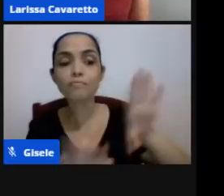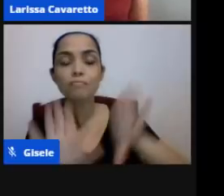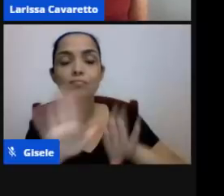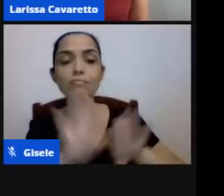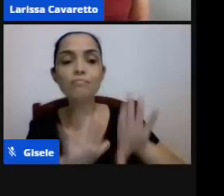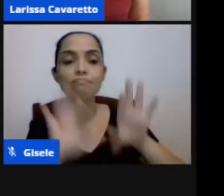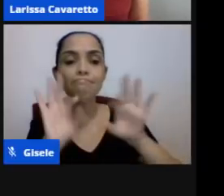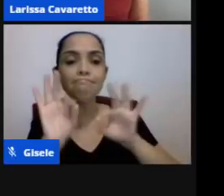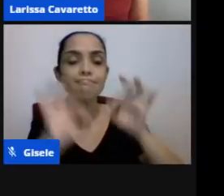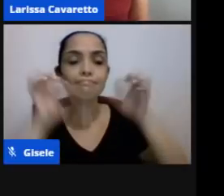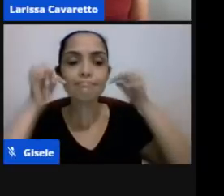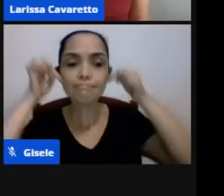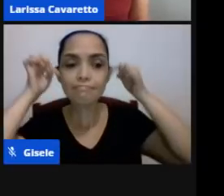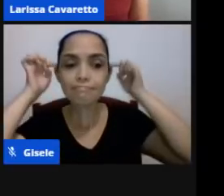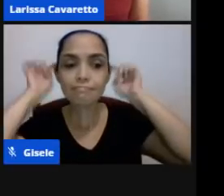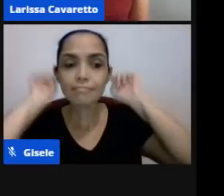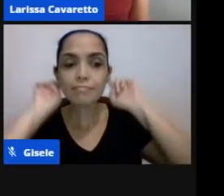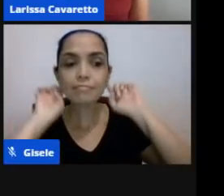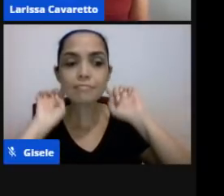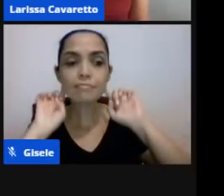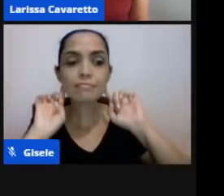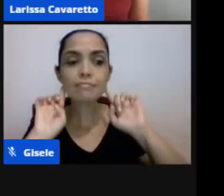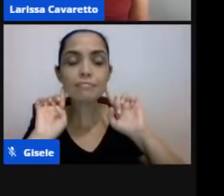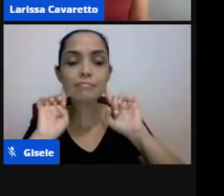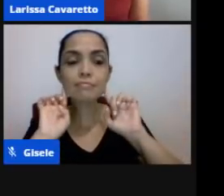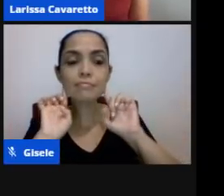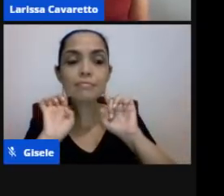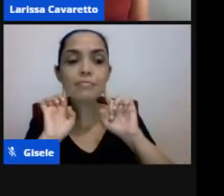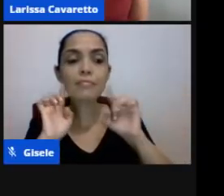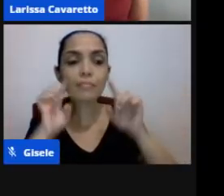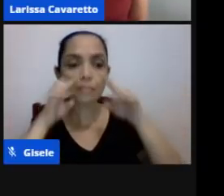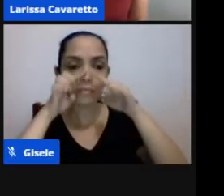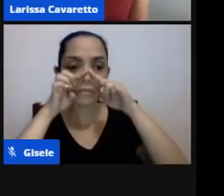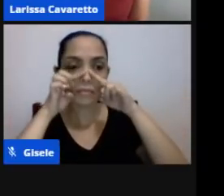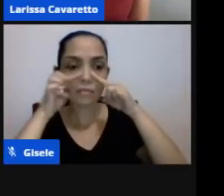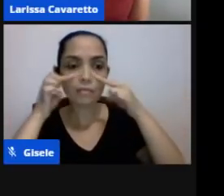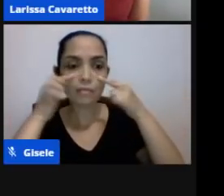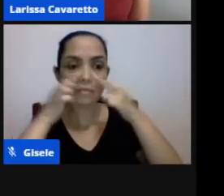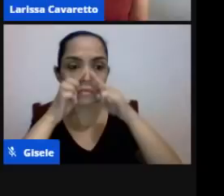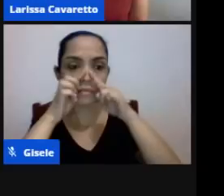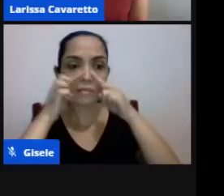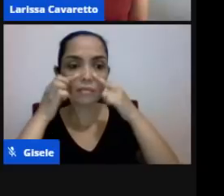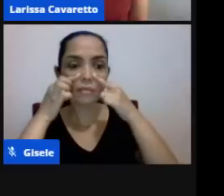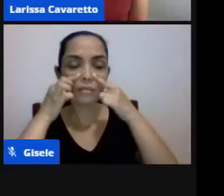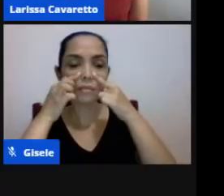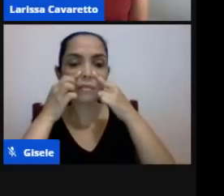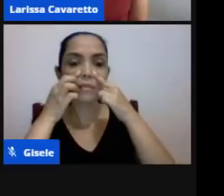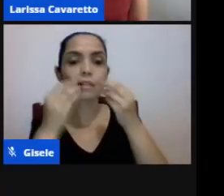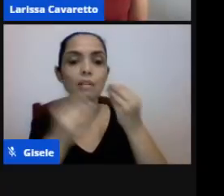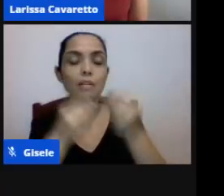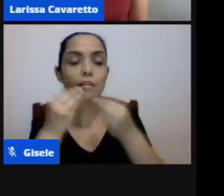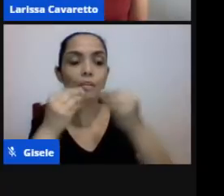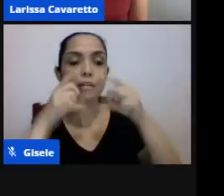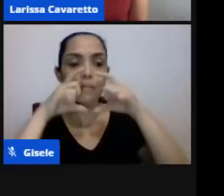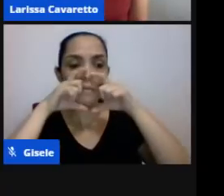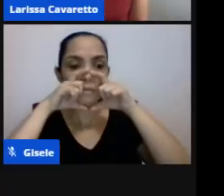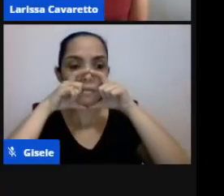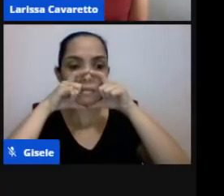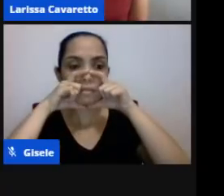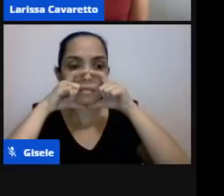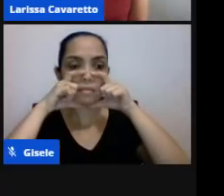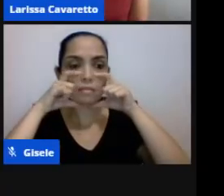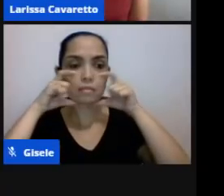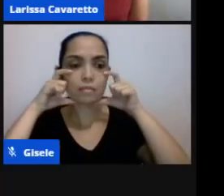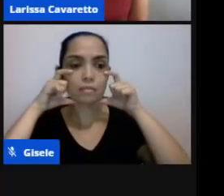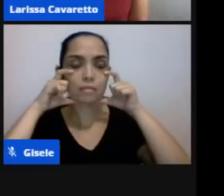o ponto mais importante da máscara, mais do que o tipo de tecido, mais do que a grossura da máscara, é o ajuste. É